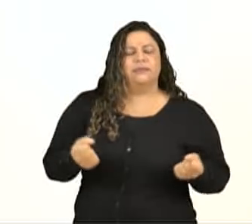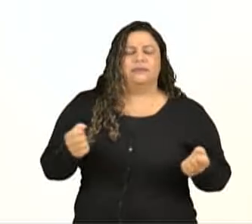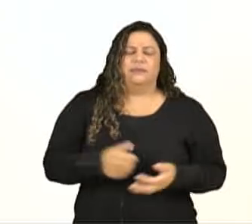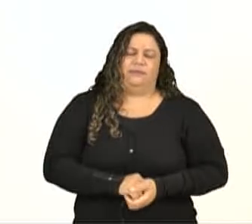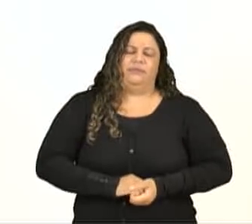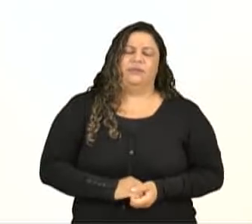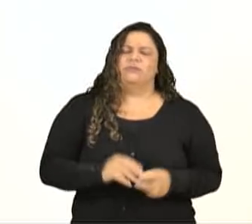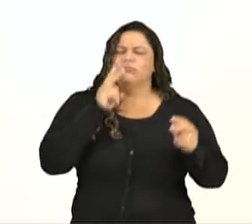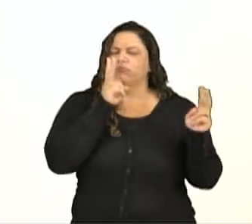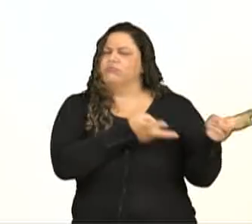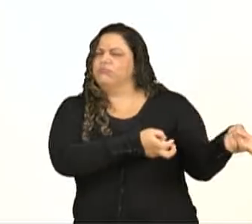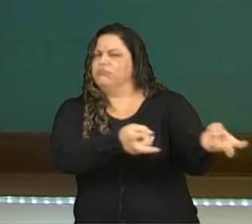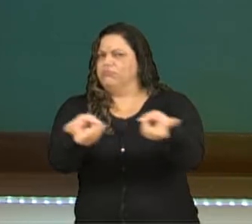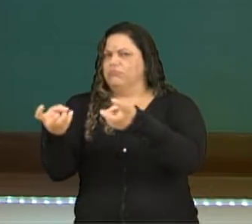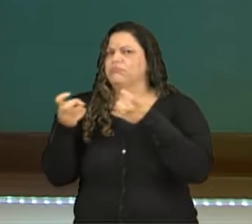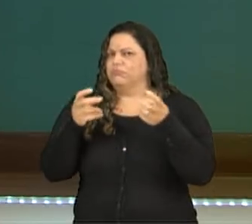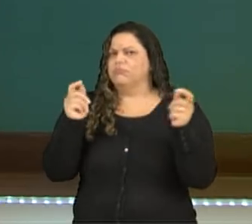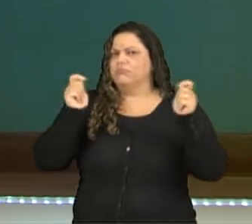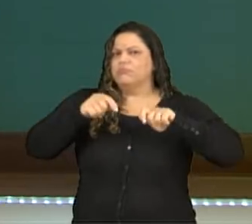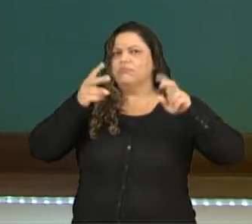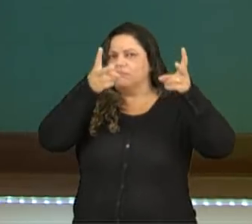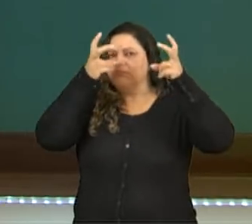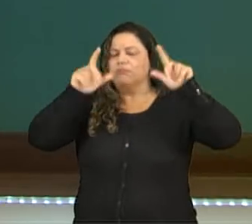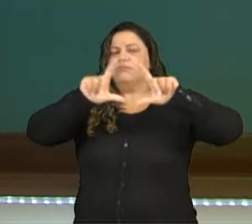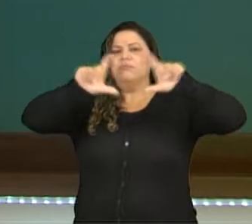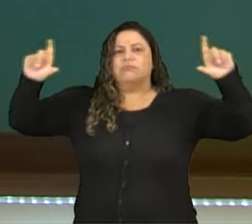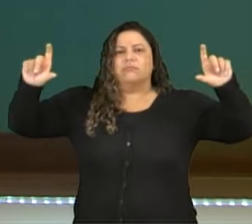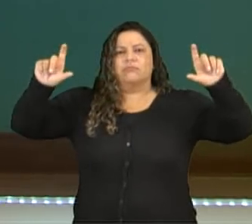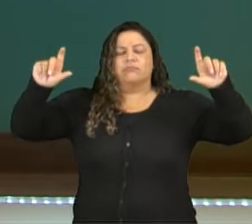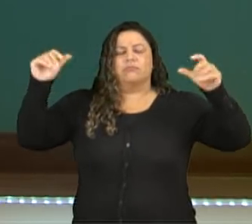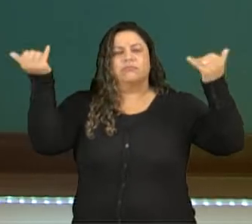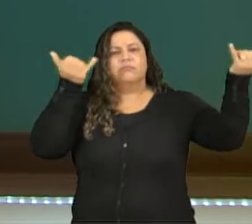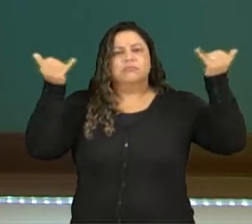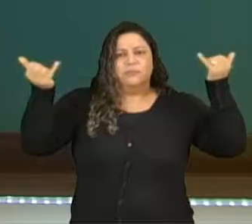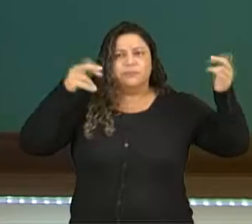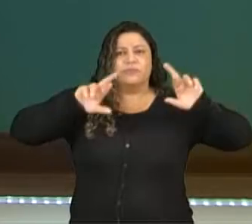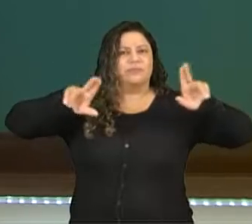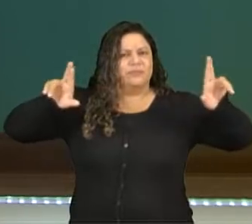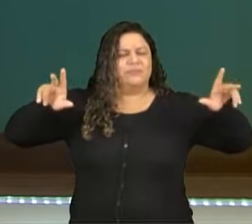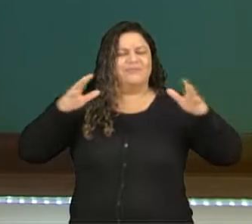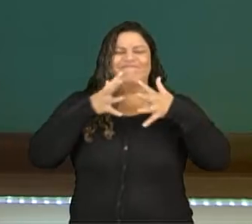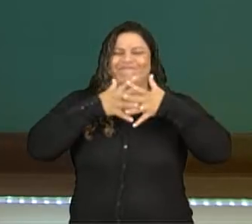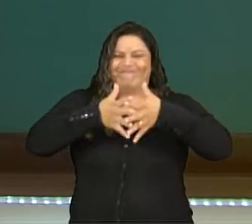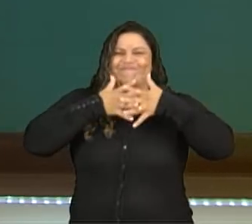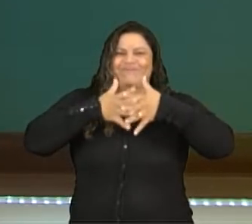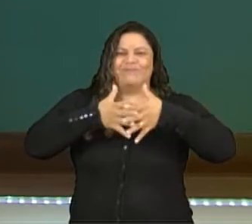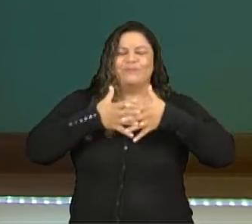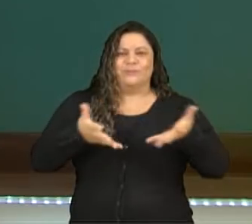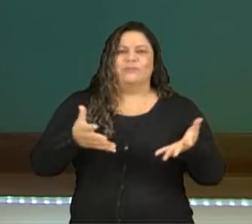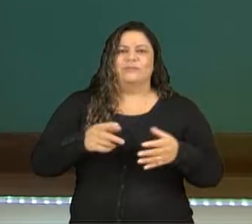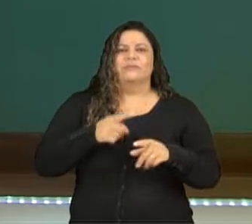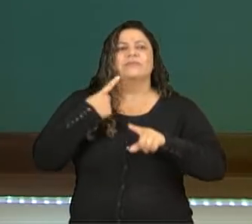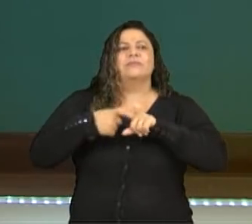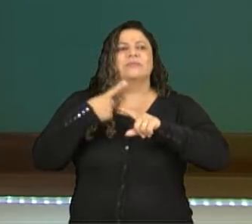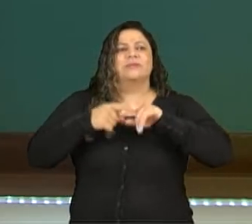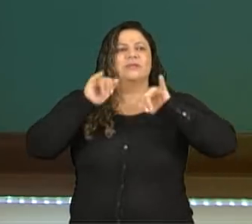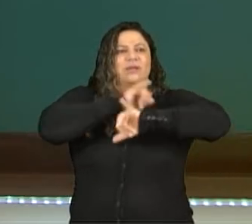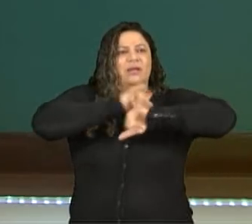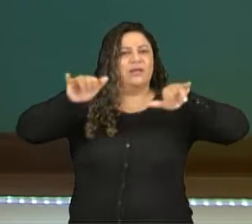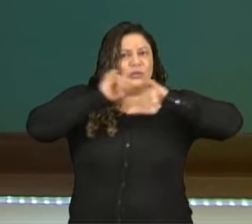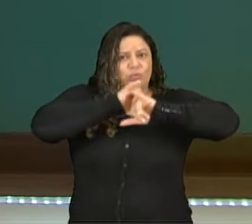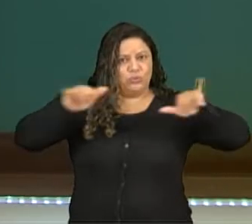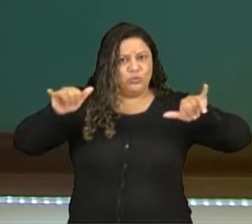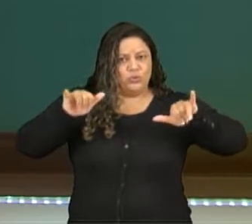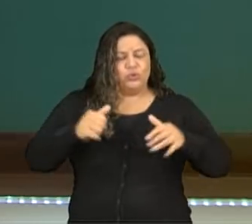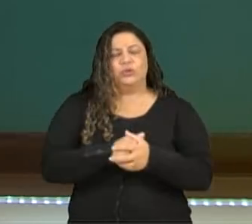vocês perceberam, pessoal, a reportagem já é um pouquinho mais complexa do que a notícia. Então, a